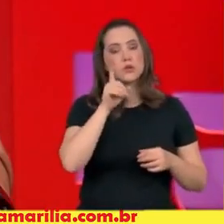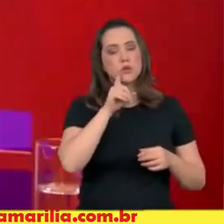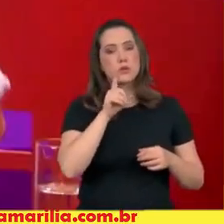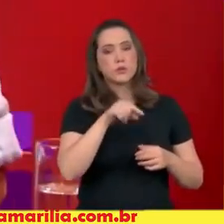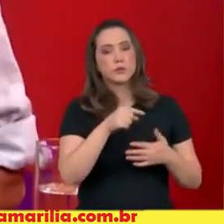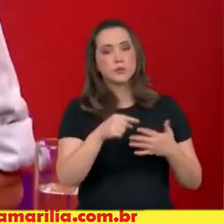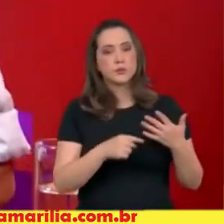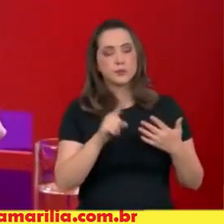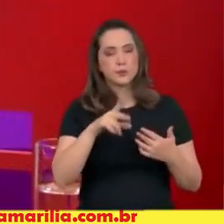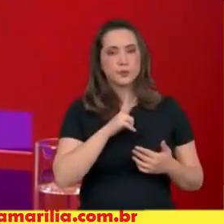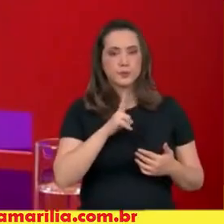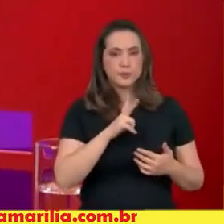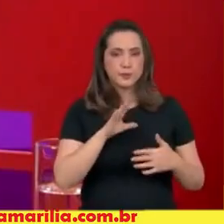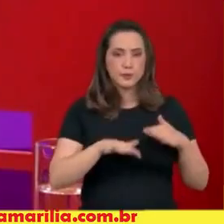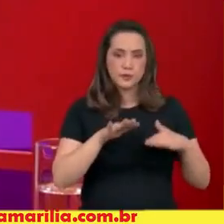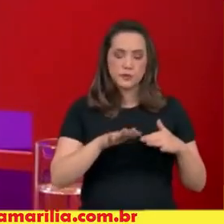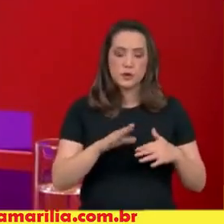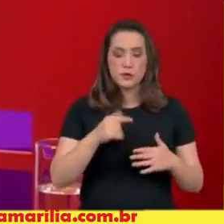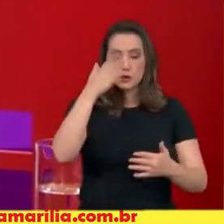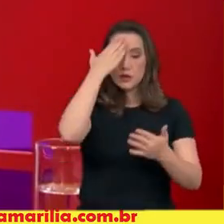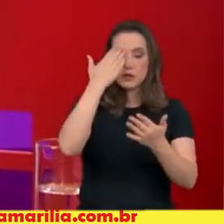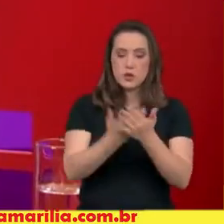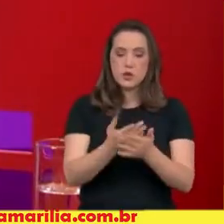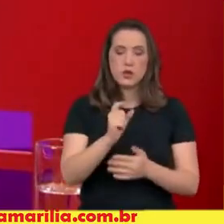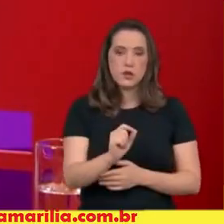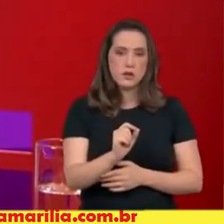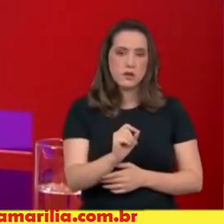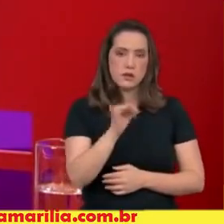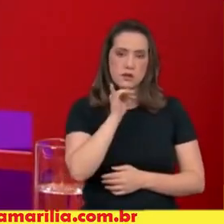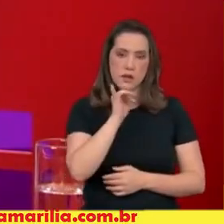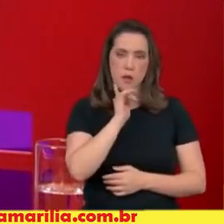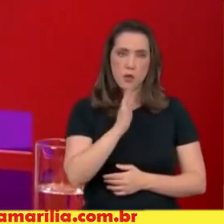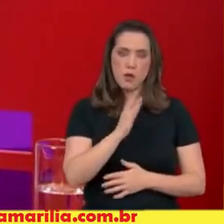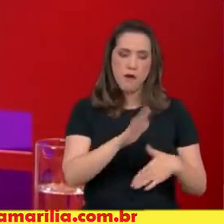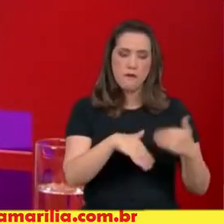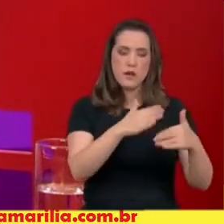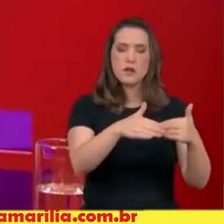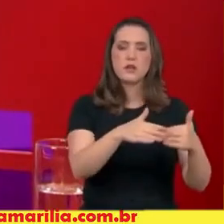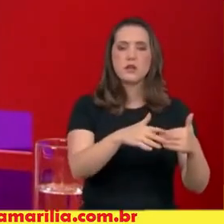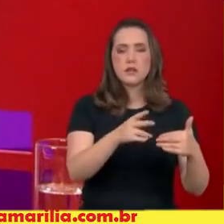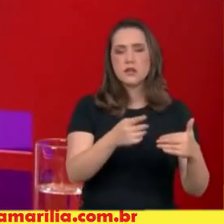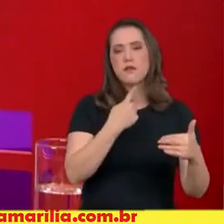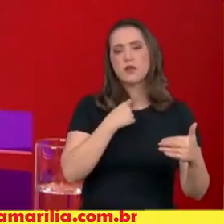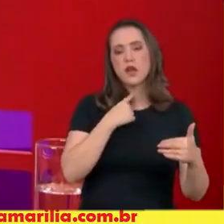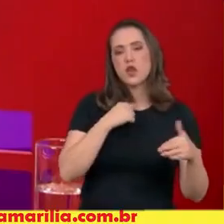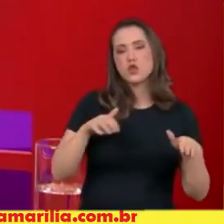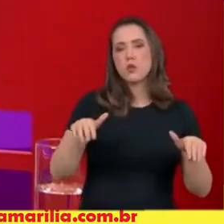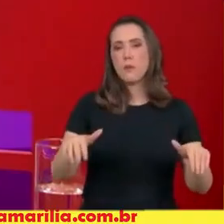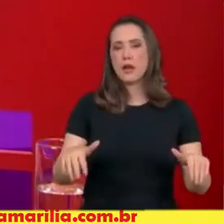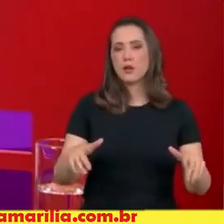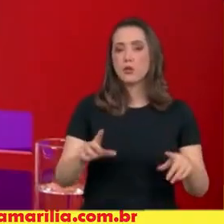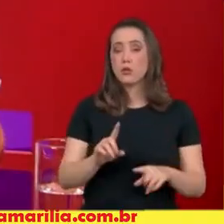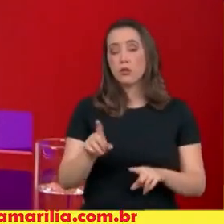são um caso particular, que geralmente eles acreditam, avançam interesses imperialistas, usam meios